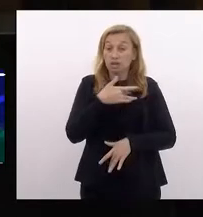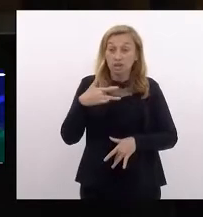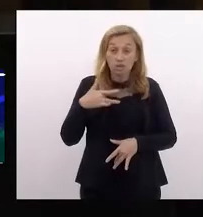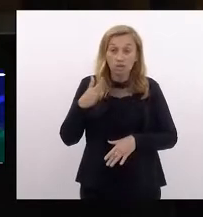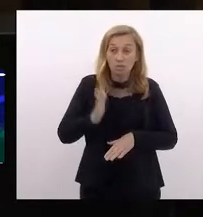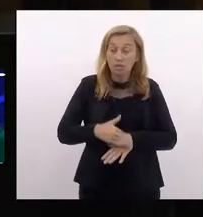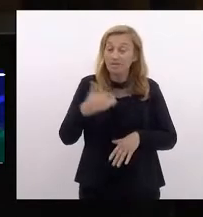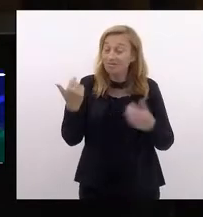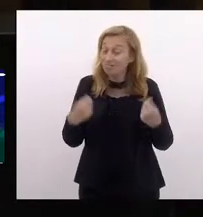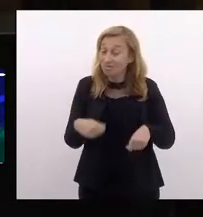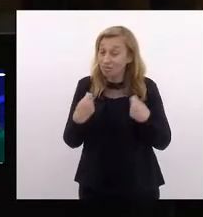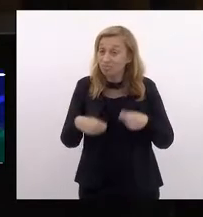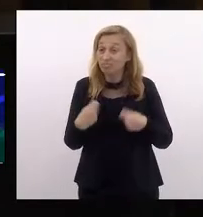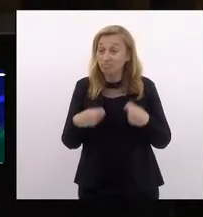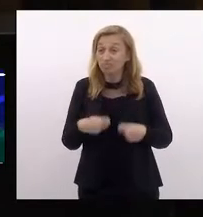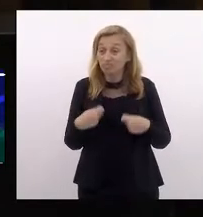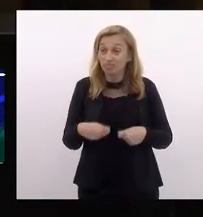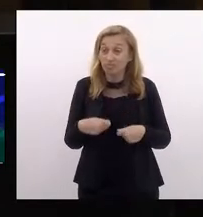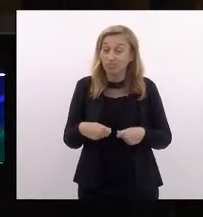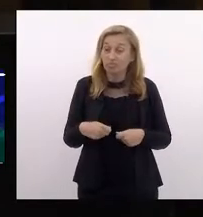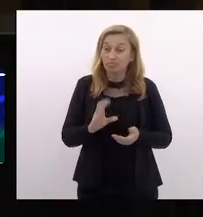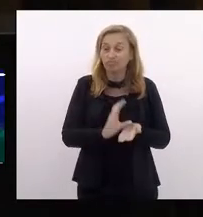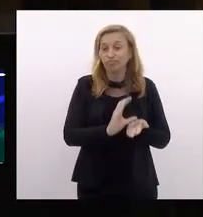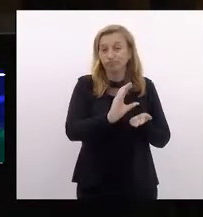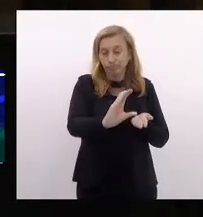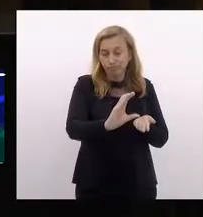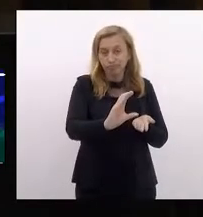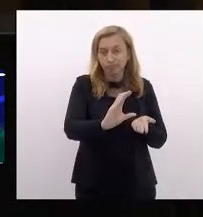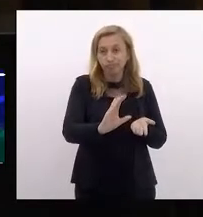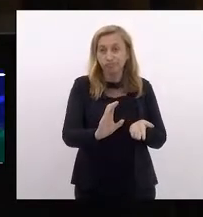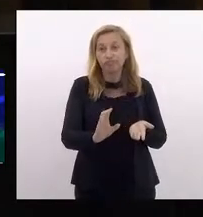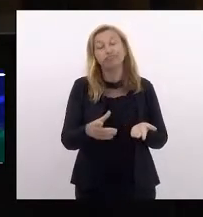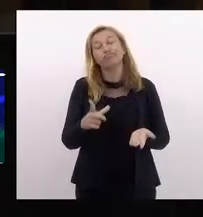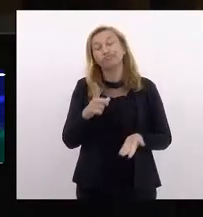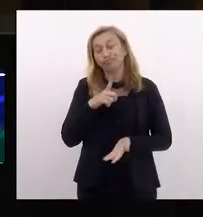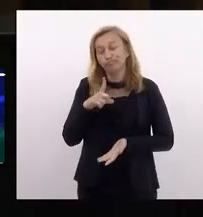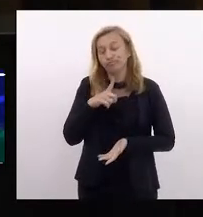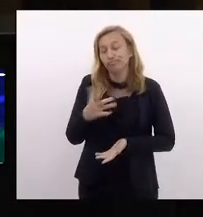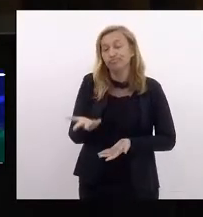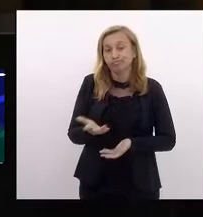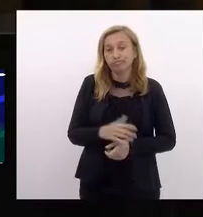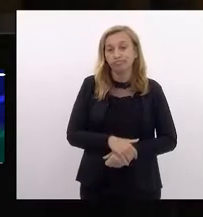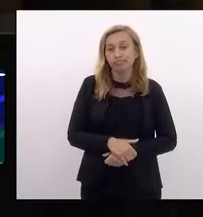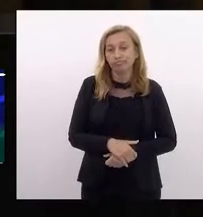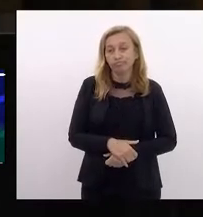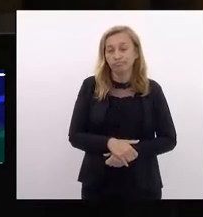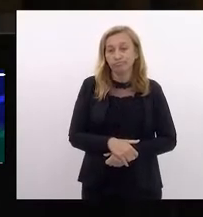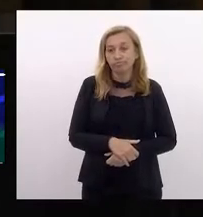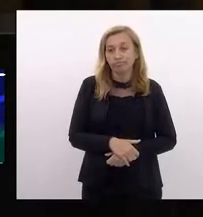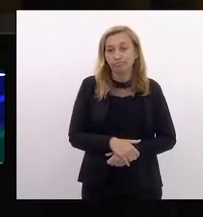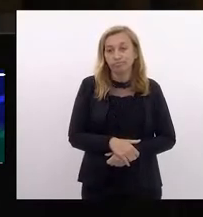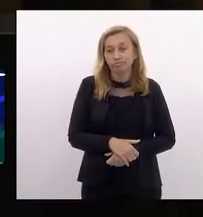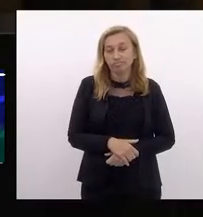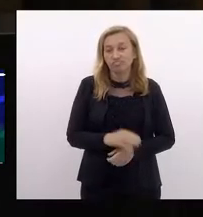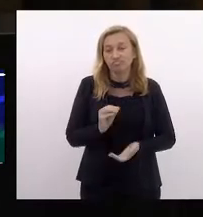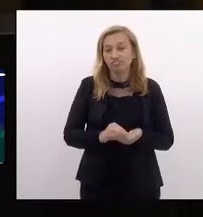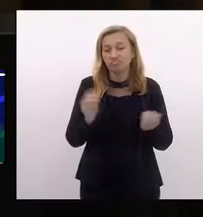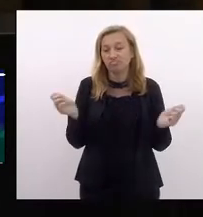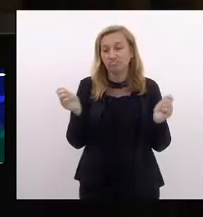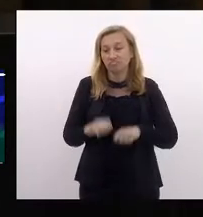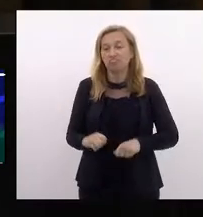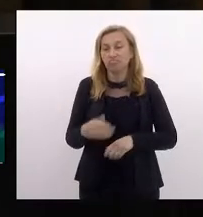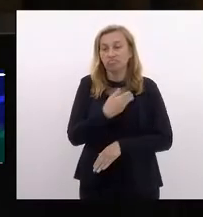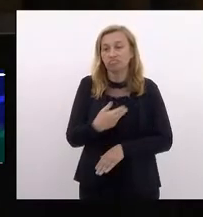mas necessita de recursos a gente tem uma uma incapacidade